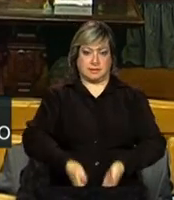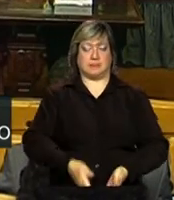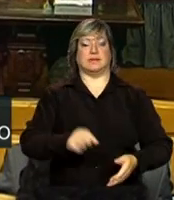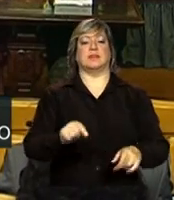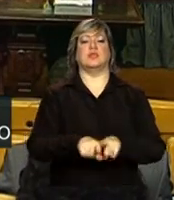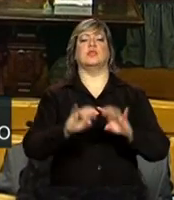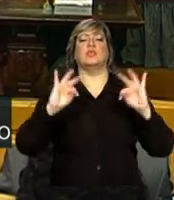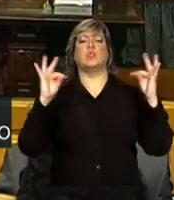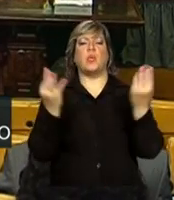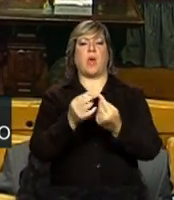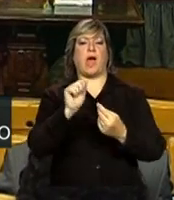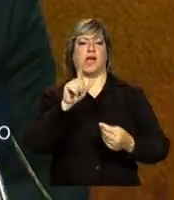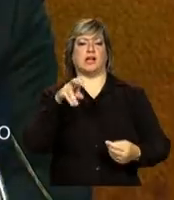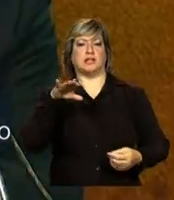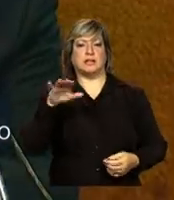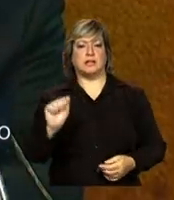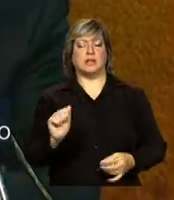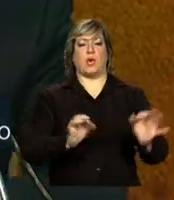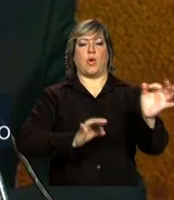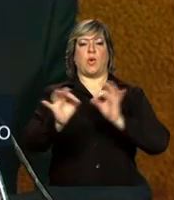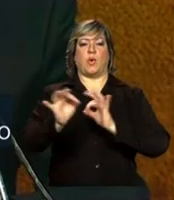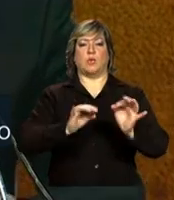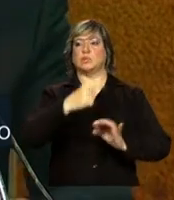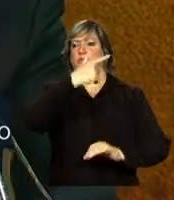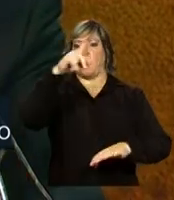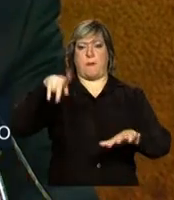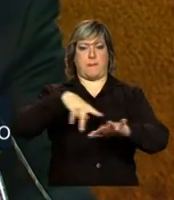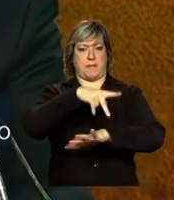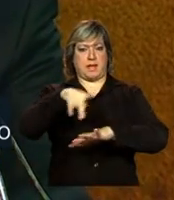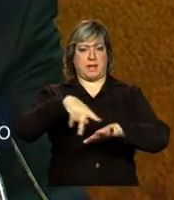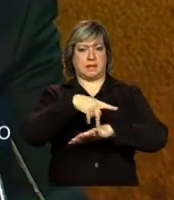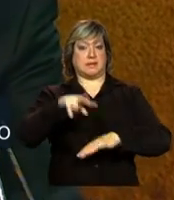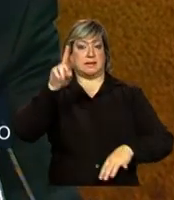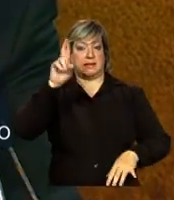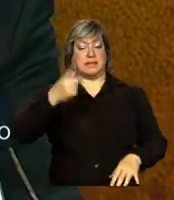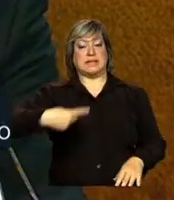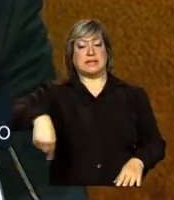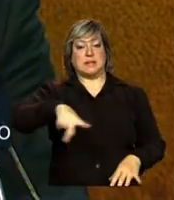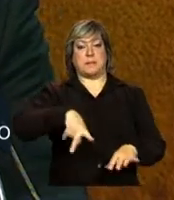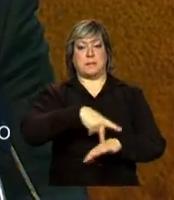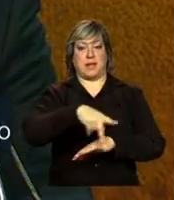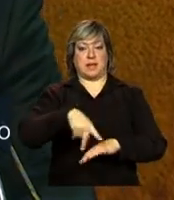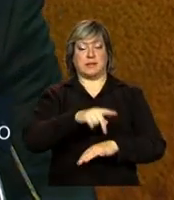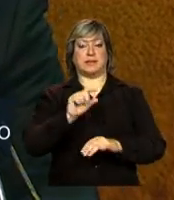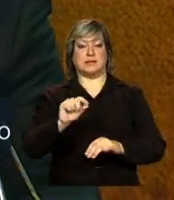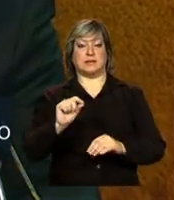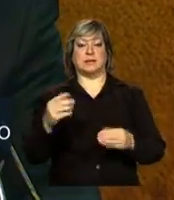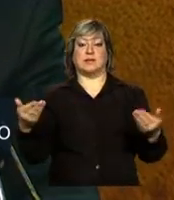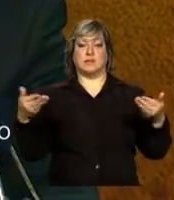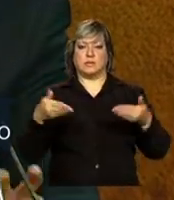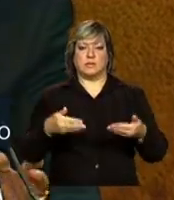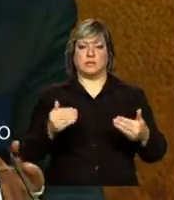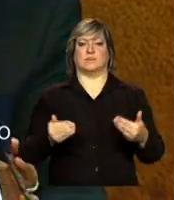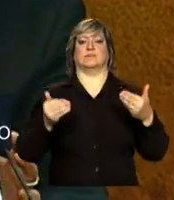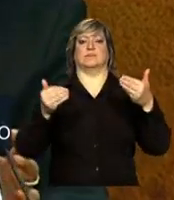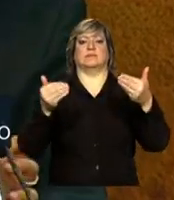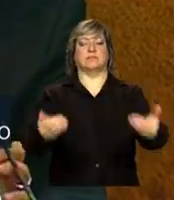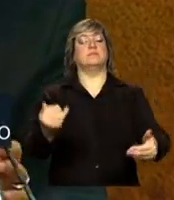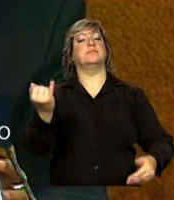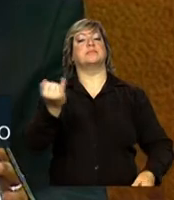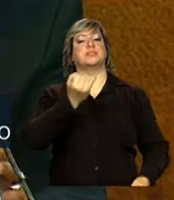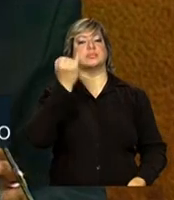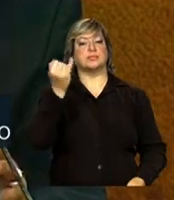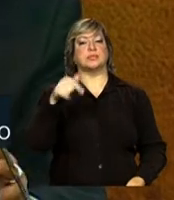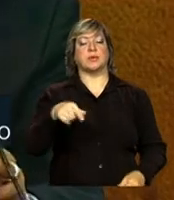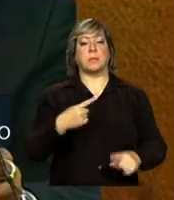participantes organismos internacionais os representantes destes países por levar por levar adiante este importante passo